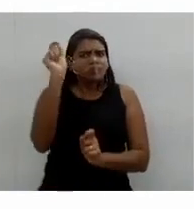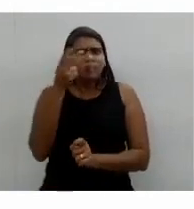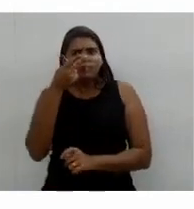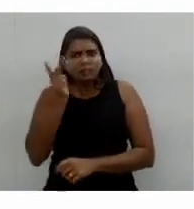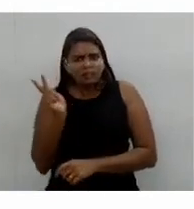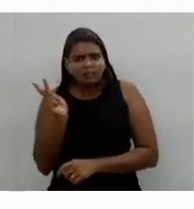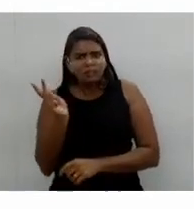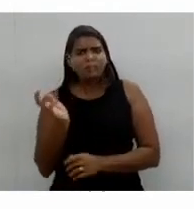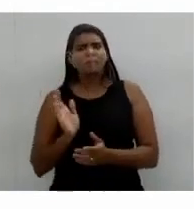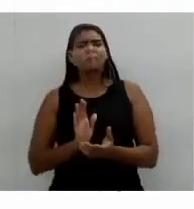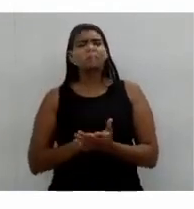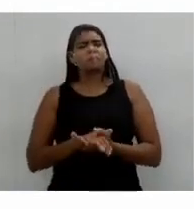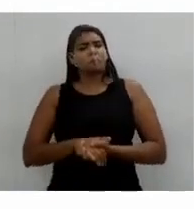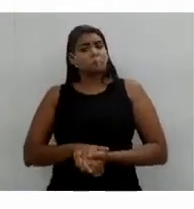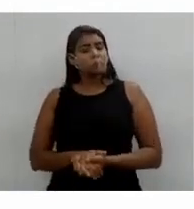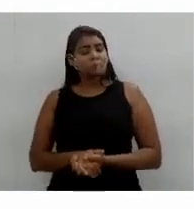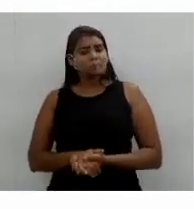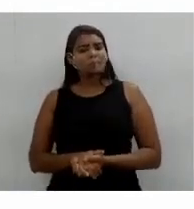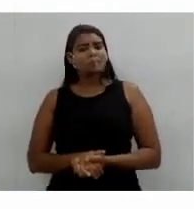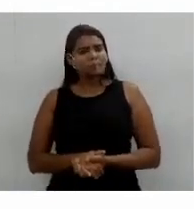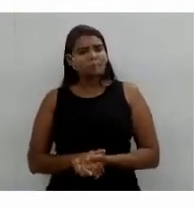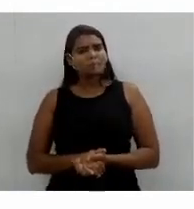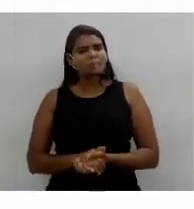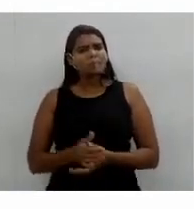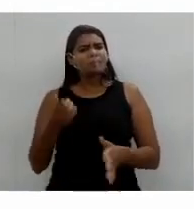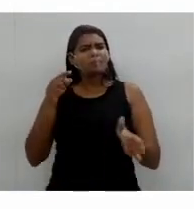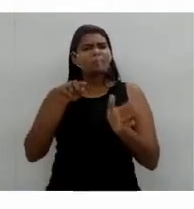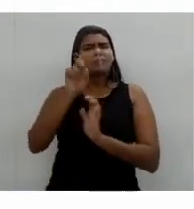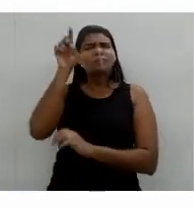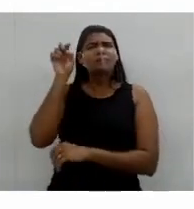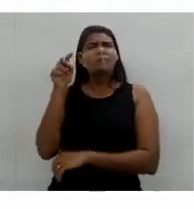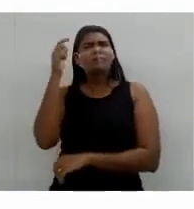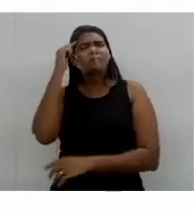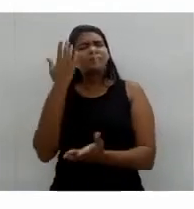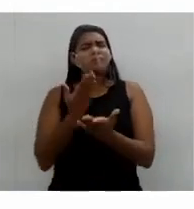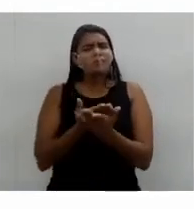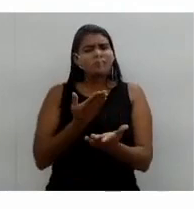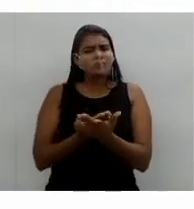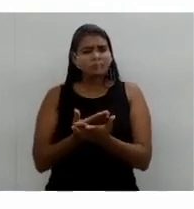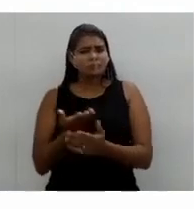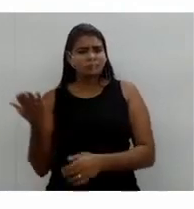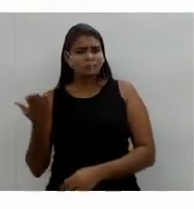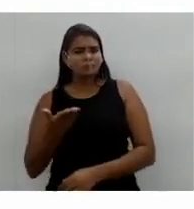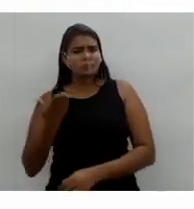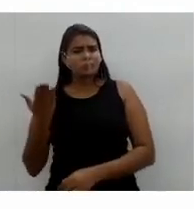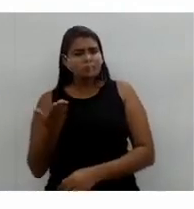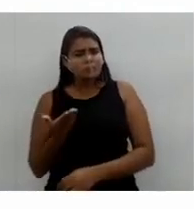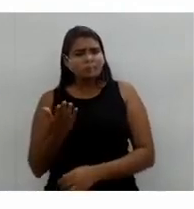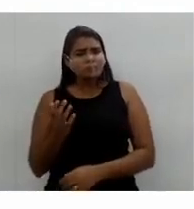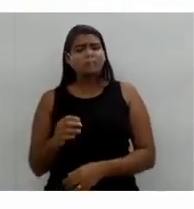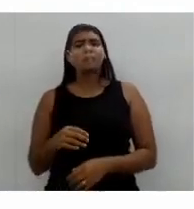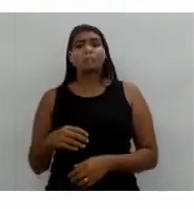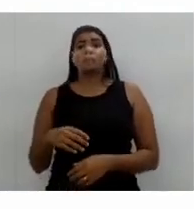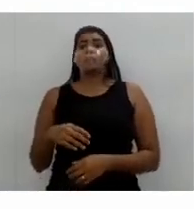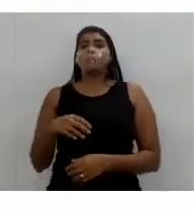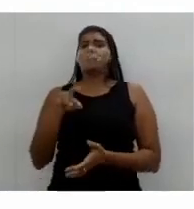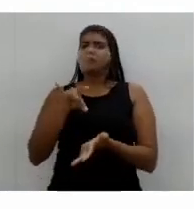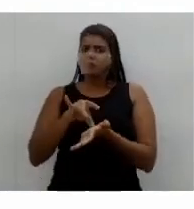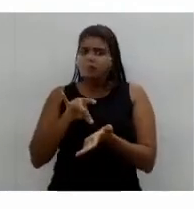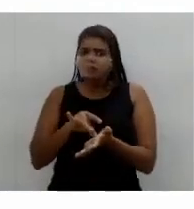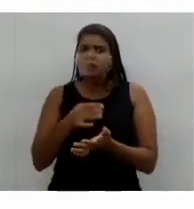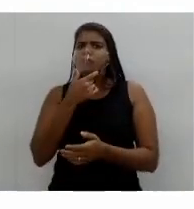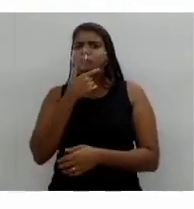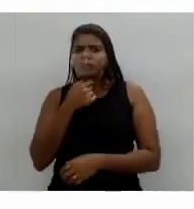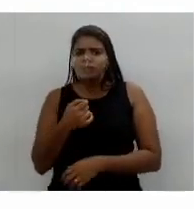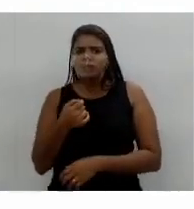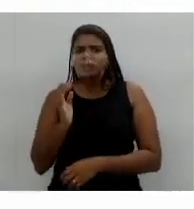nosso satélite, né? Então, eu trago esse questionamento para a gente pensar na nossa aula. De fato, será que o homem foi à Lua?